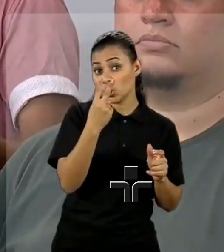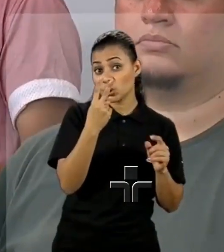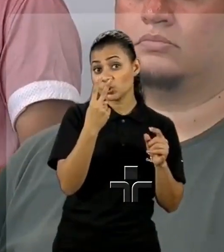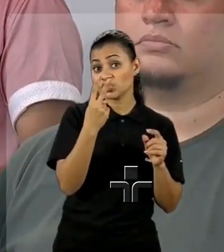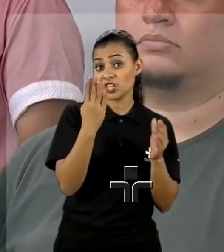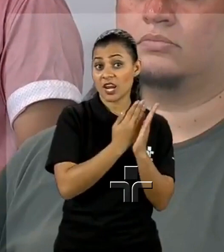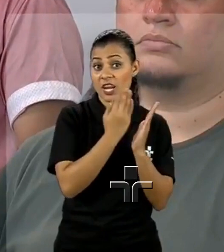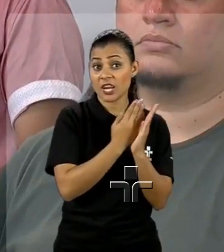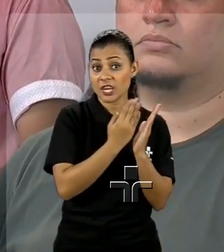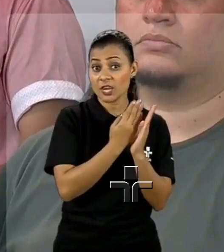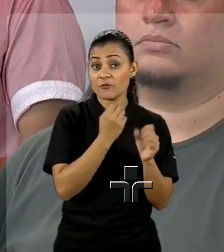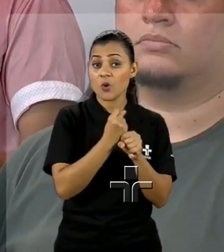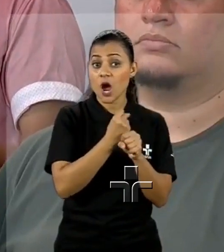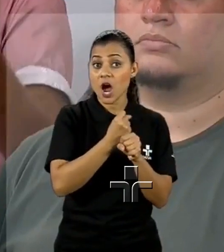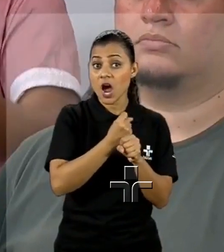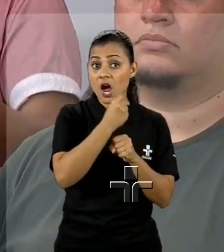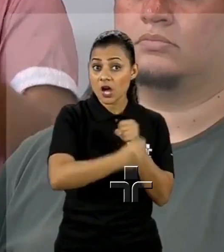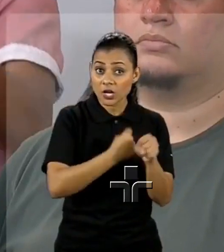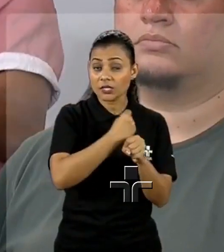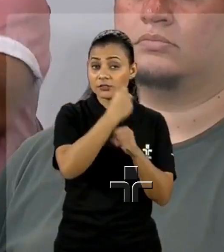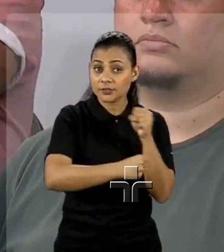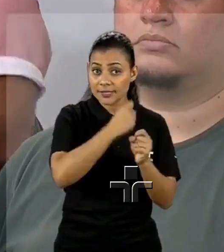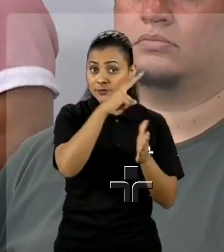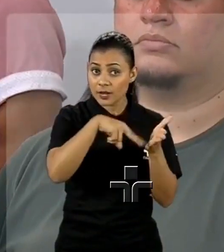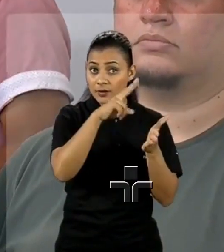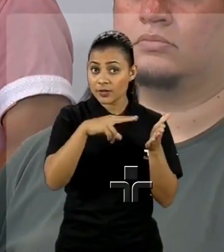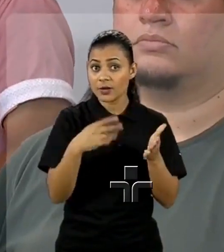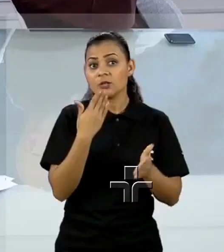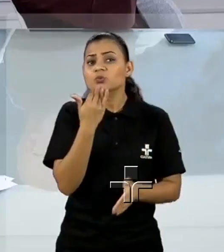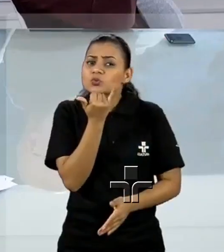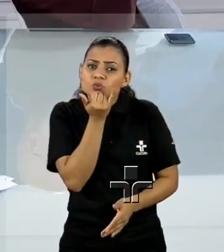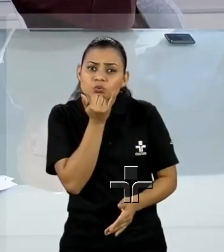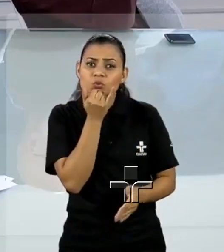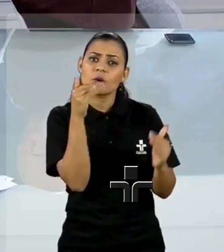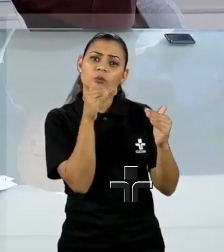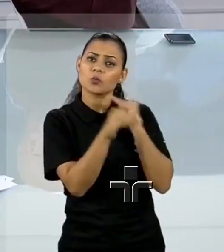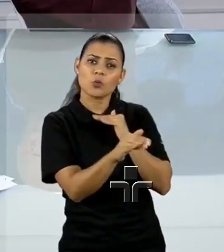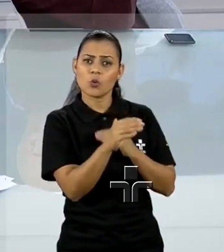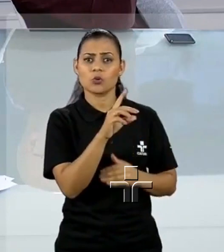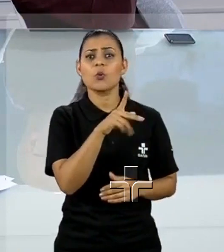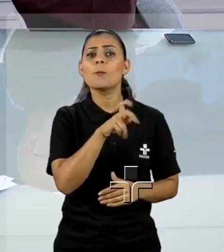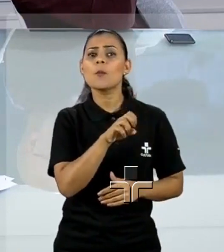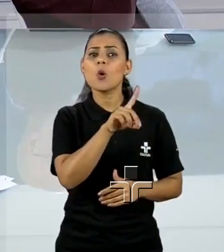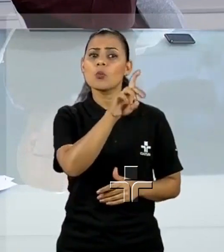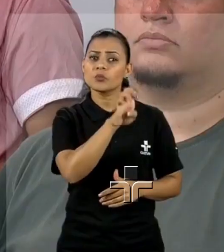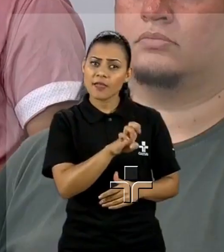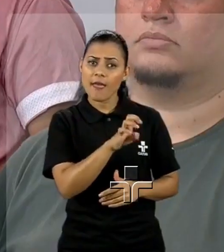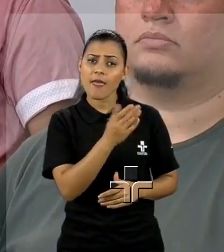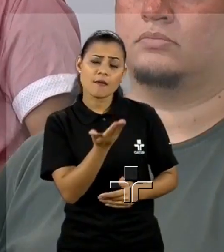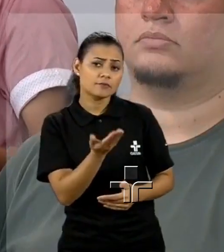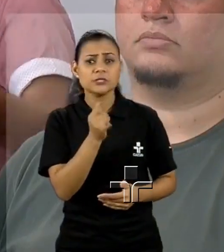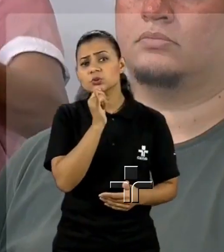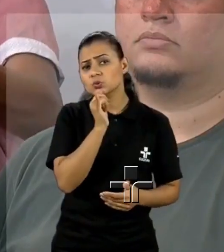livros por ano. E, discordando do Pondé, se ele me permite, eu não acho que quem não tem o hábito de